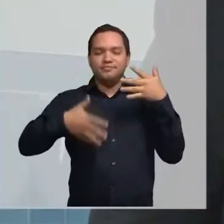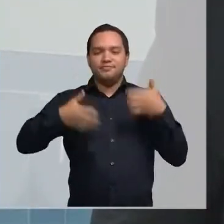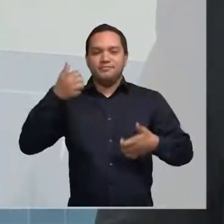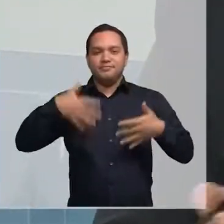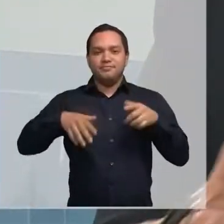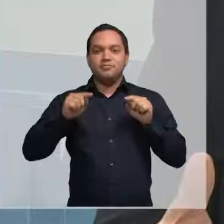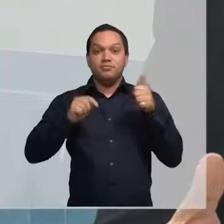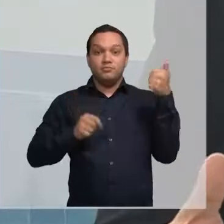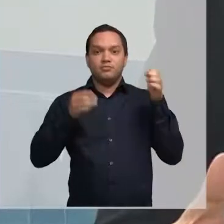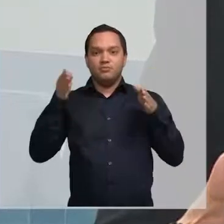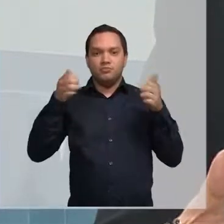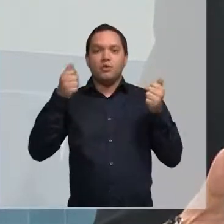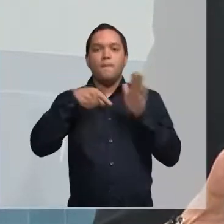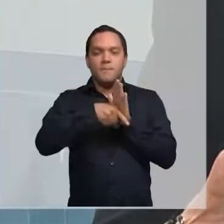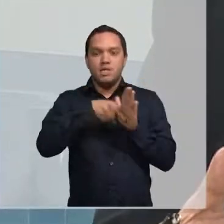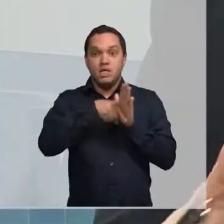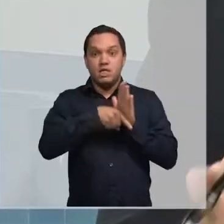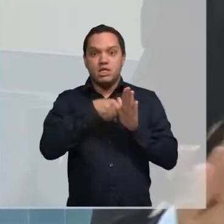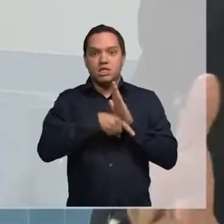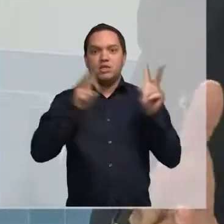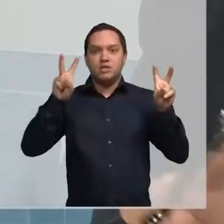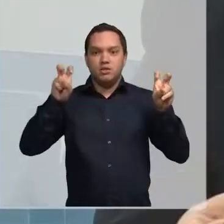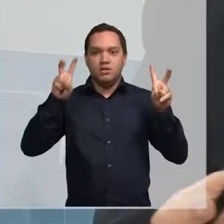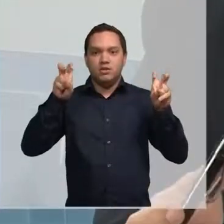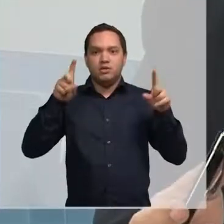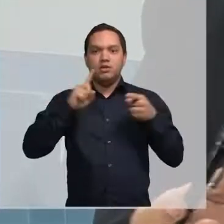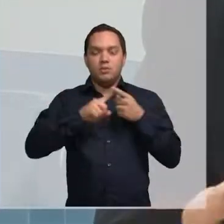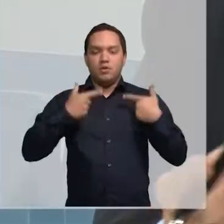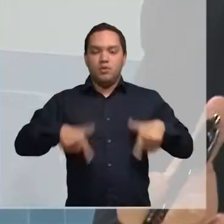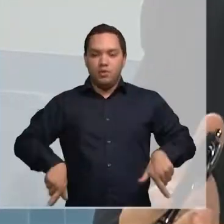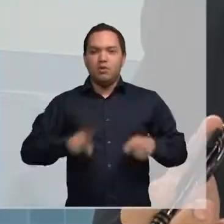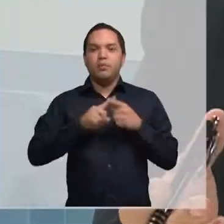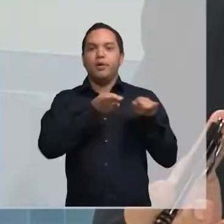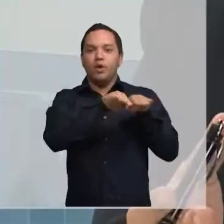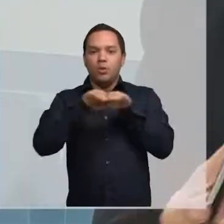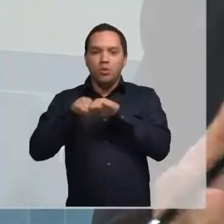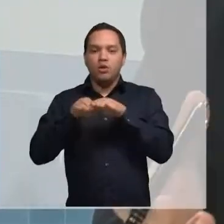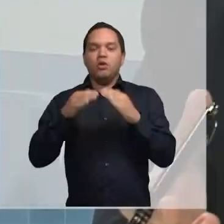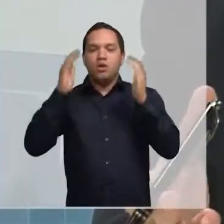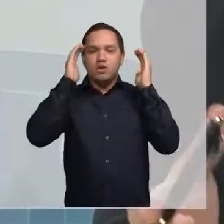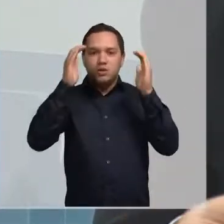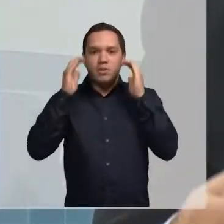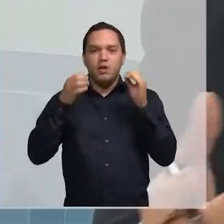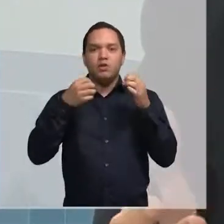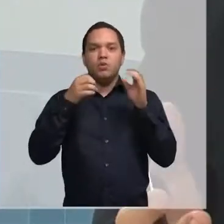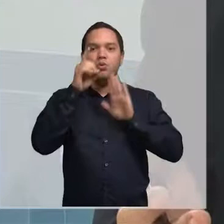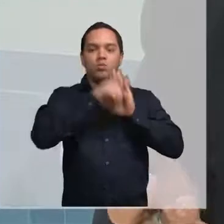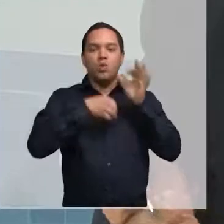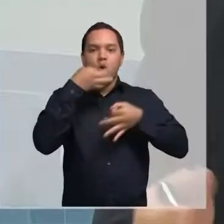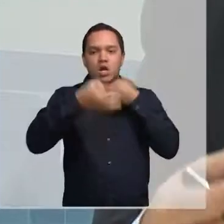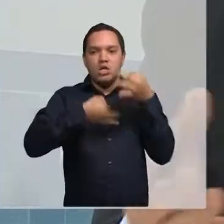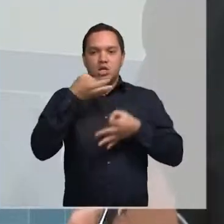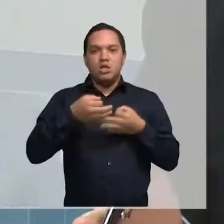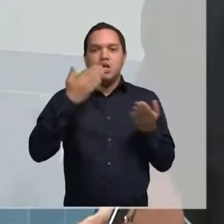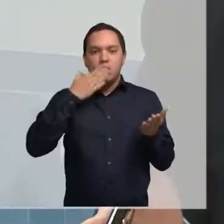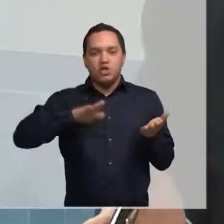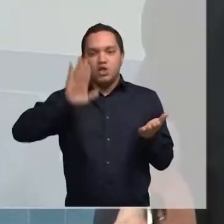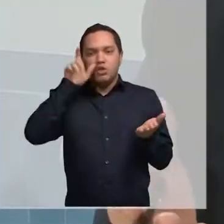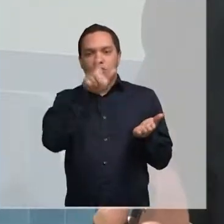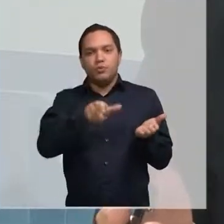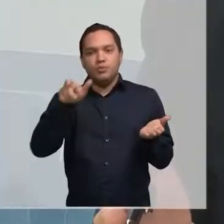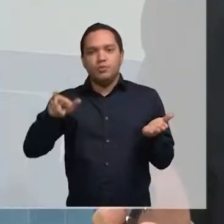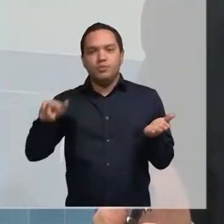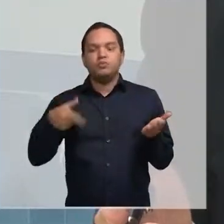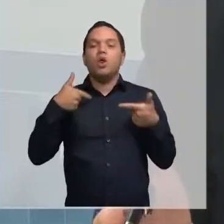no primeiro bloco a gente falou sobre pesquisa e sobre isonomia, sobre igualdade, sobre respeito à democracia e às candidaturas. E vou continuar